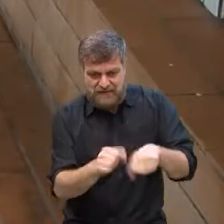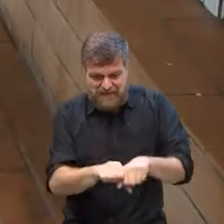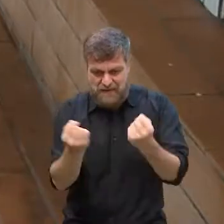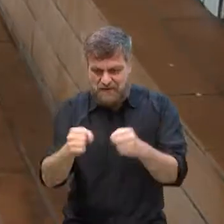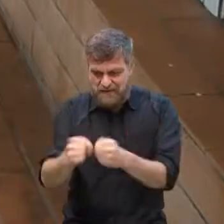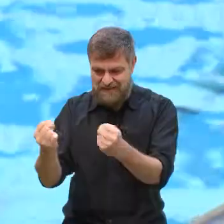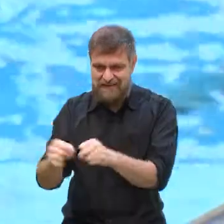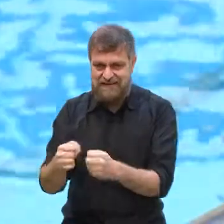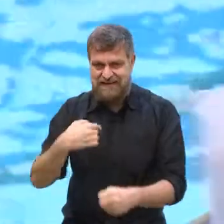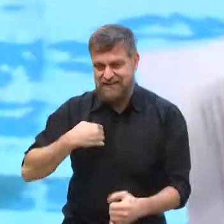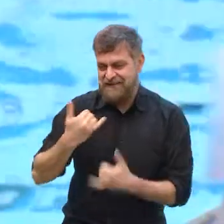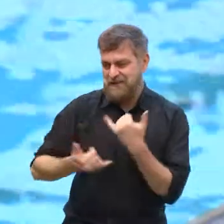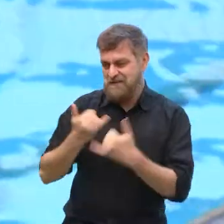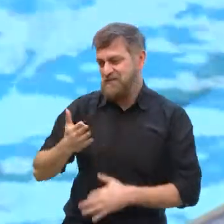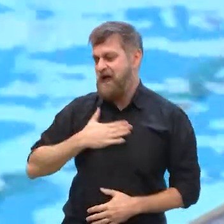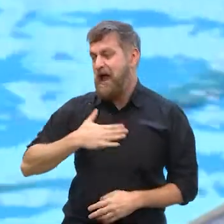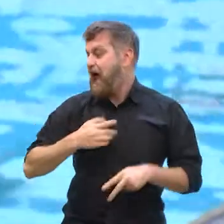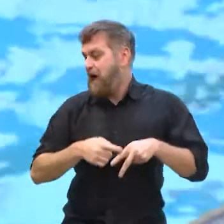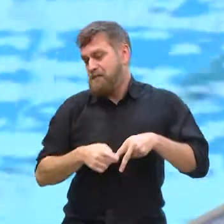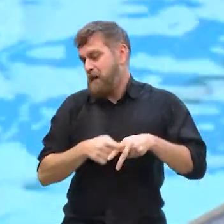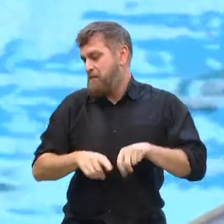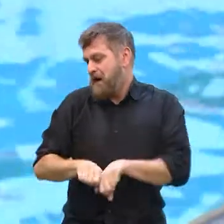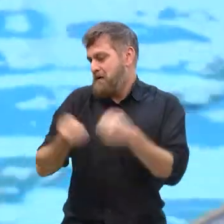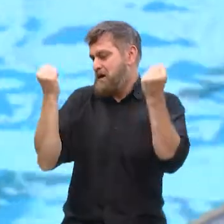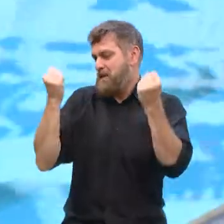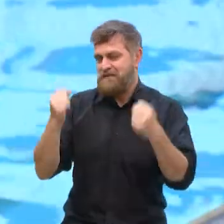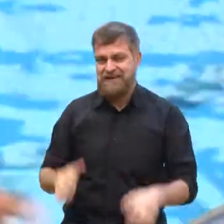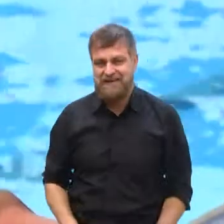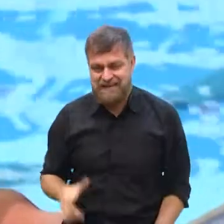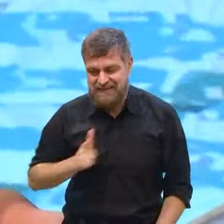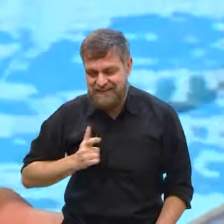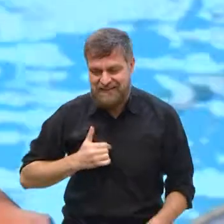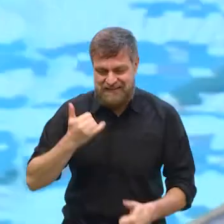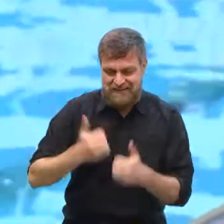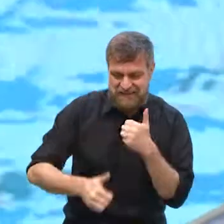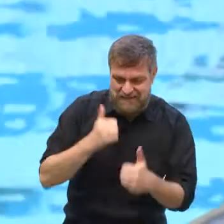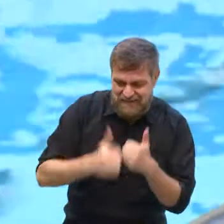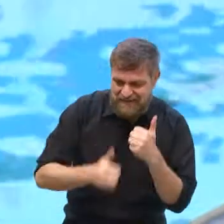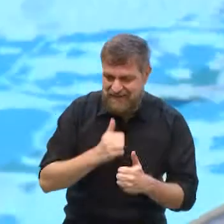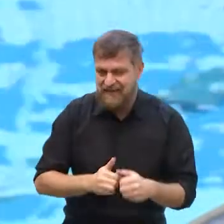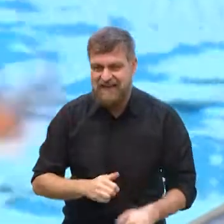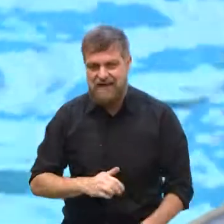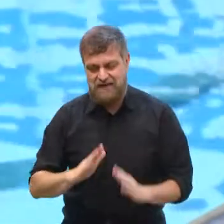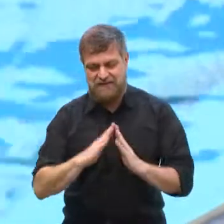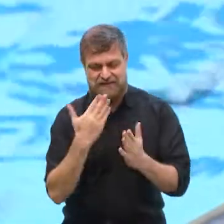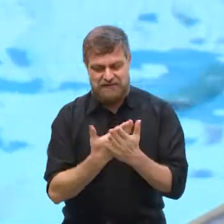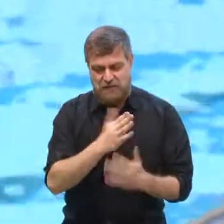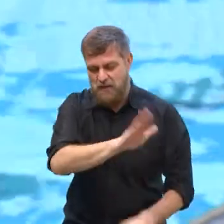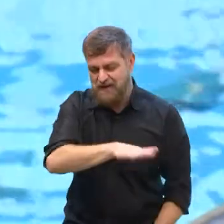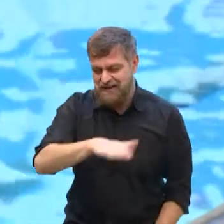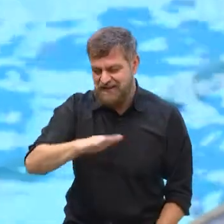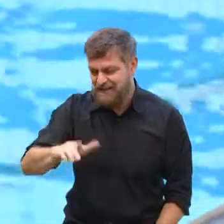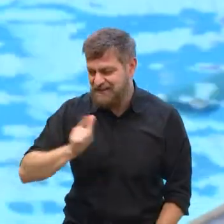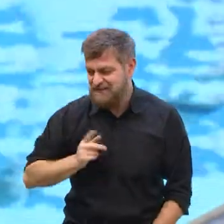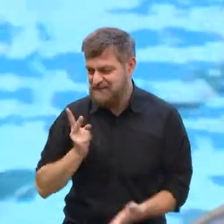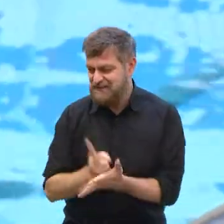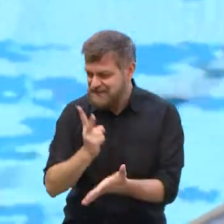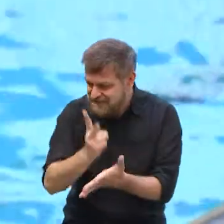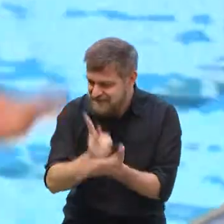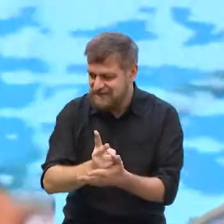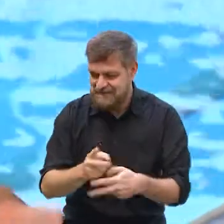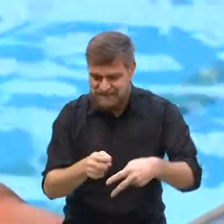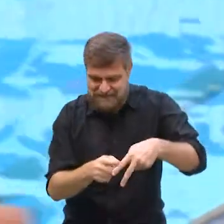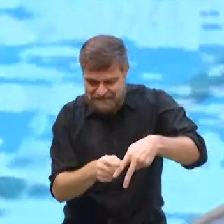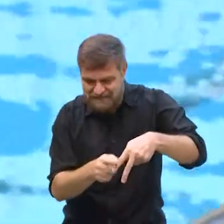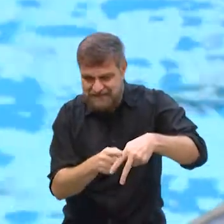quebrei a perna, né? É verdade. Claro. Jogava muito, como eu falei, muito esporte, muito futebol e